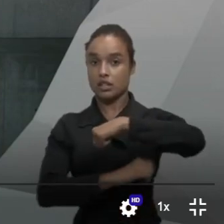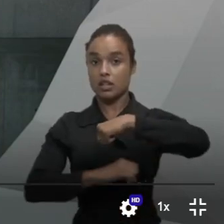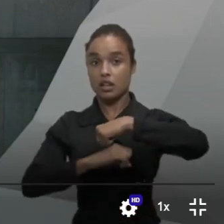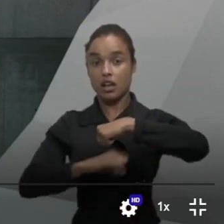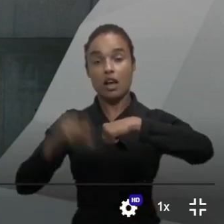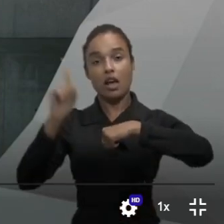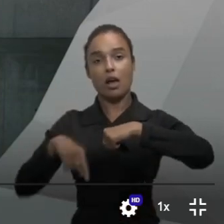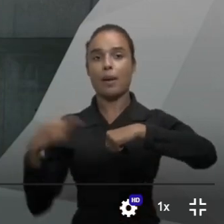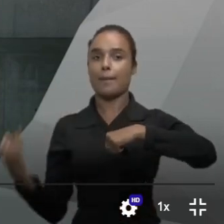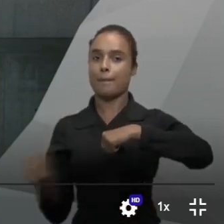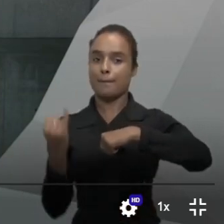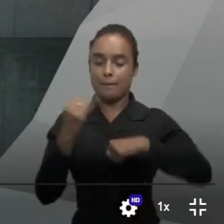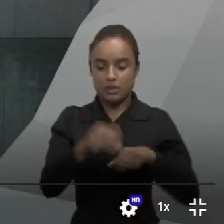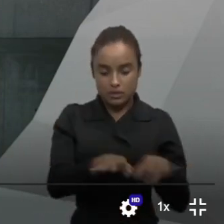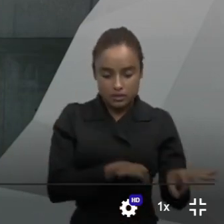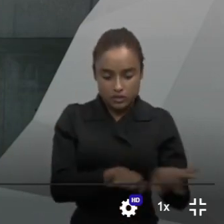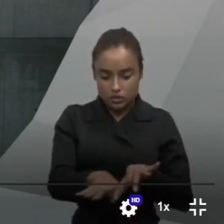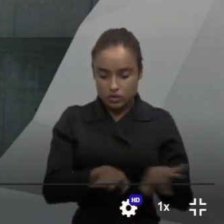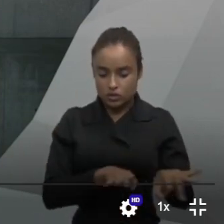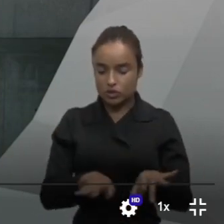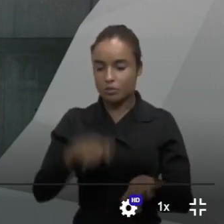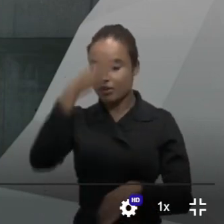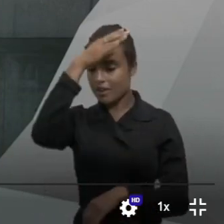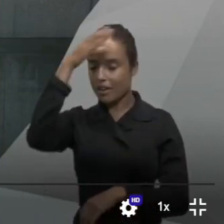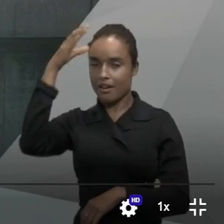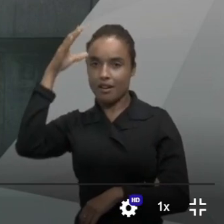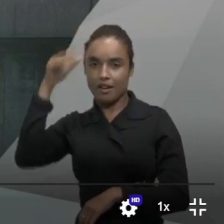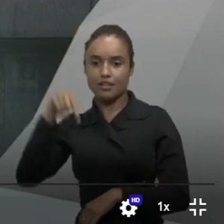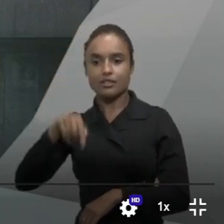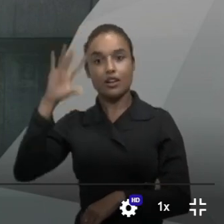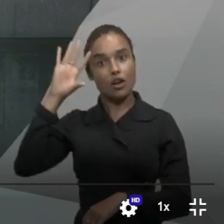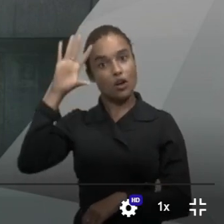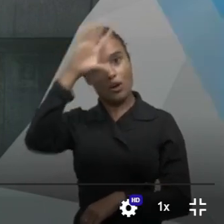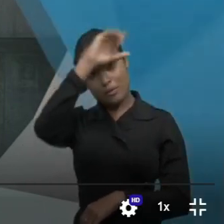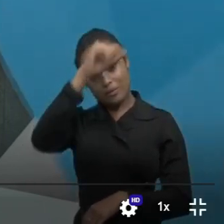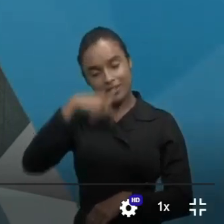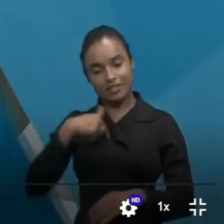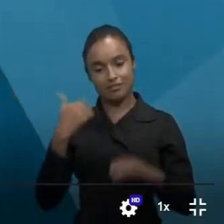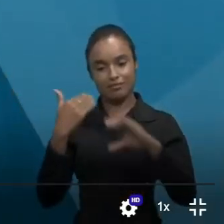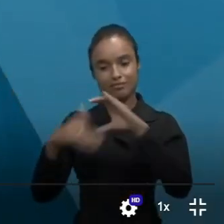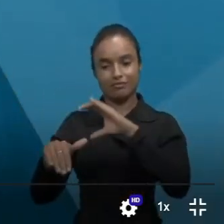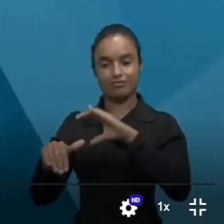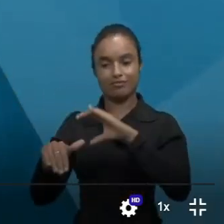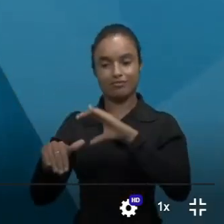entender melhor essa estrutura, eu enviei essa reportagem para ele. Dá uma olhadinha.